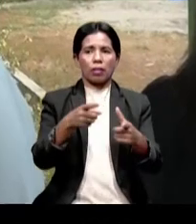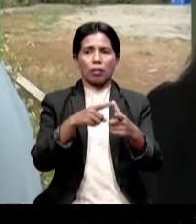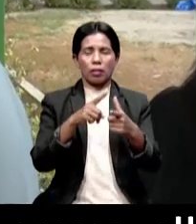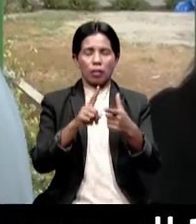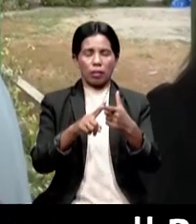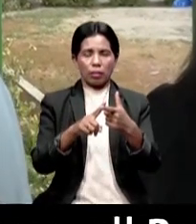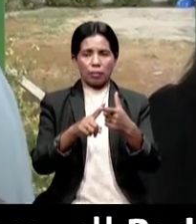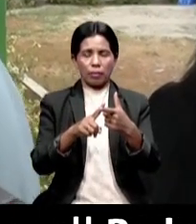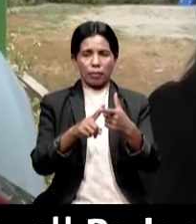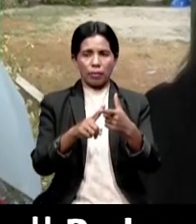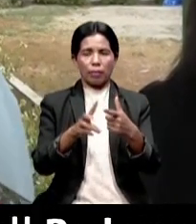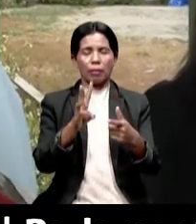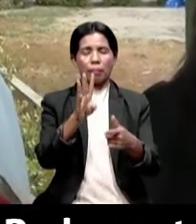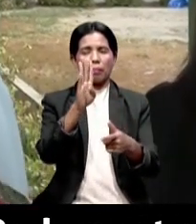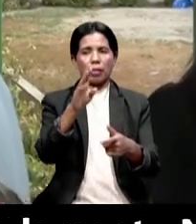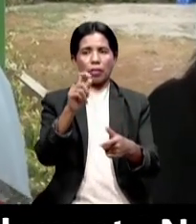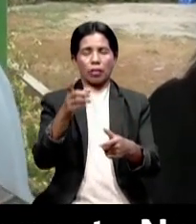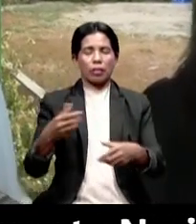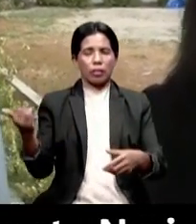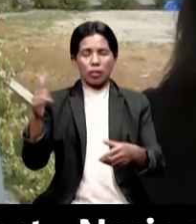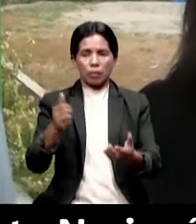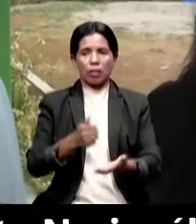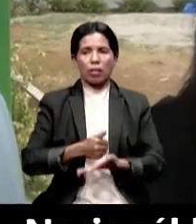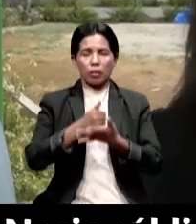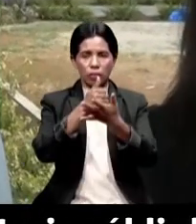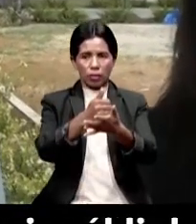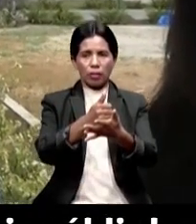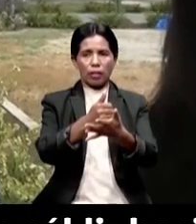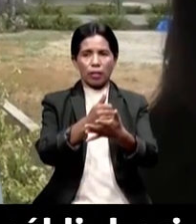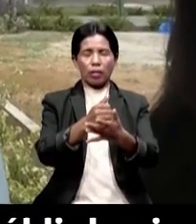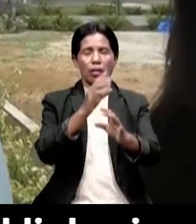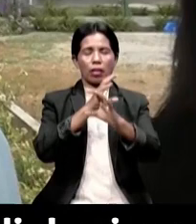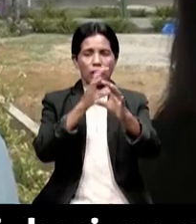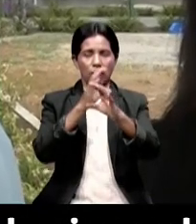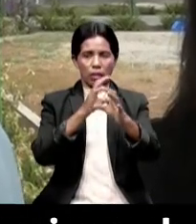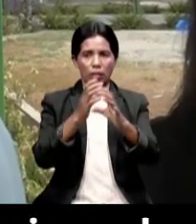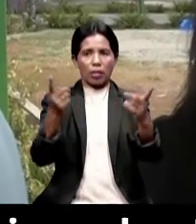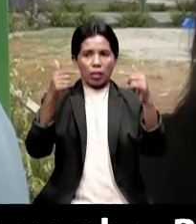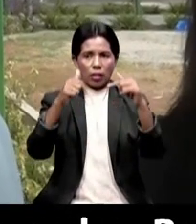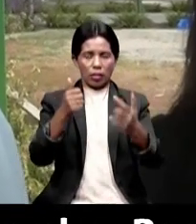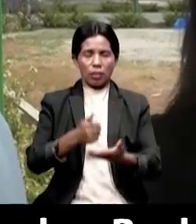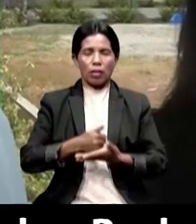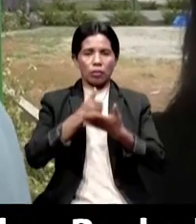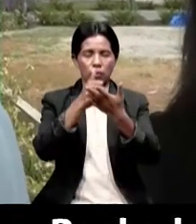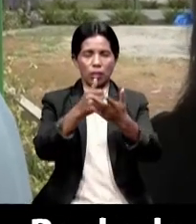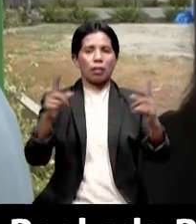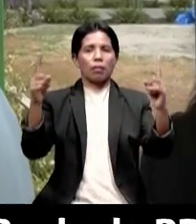Bomba itu ho betel. Sira meza maya apoya hela kereta tangki hira kira semua wakora testa hela